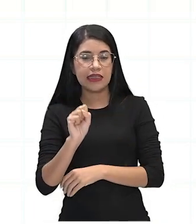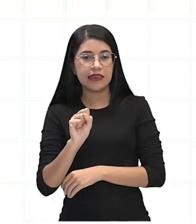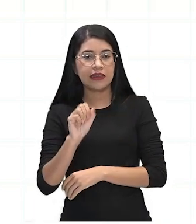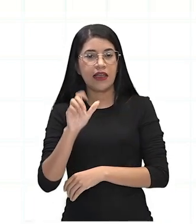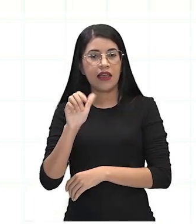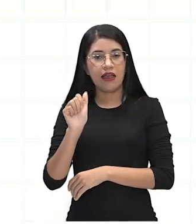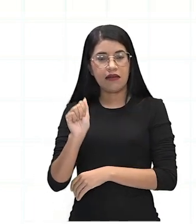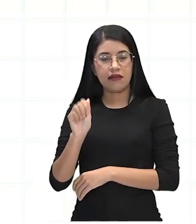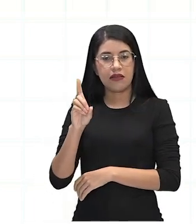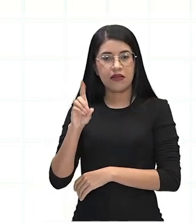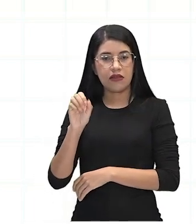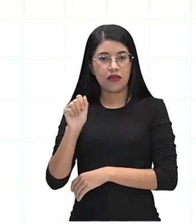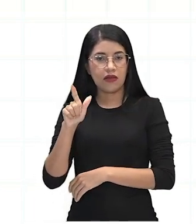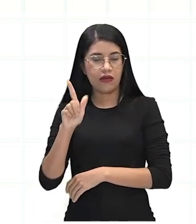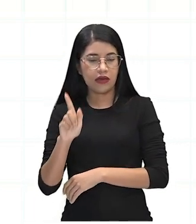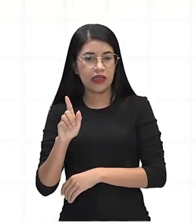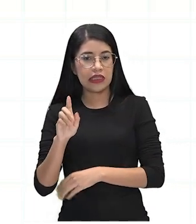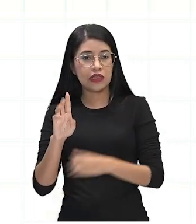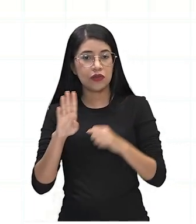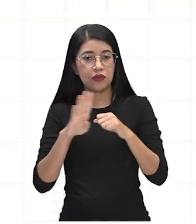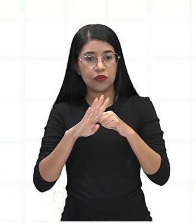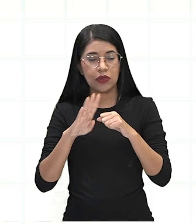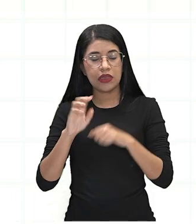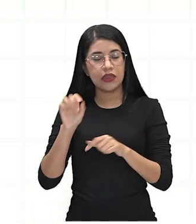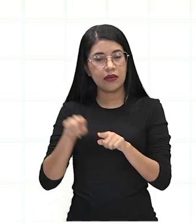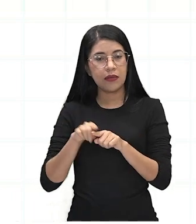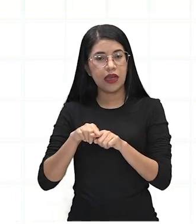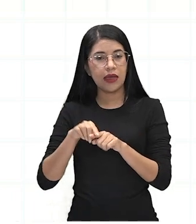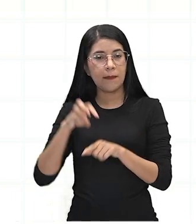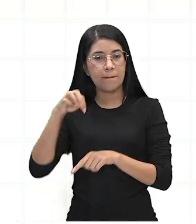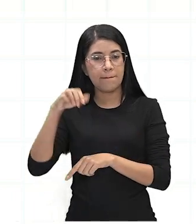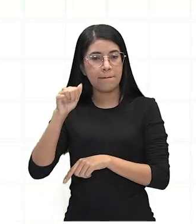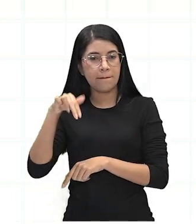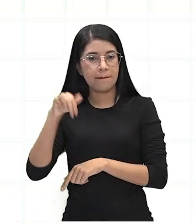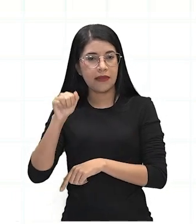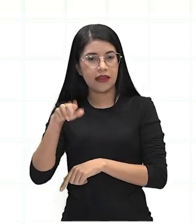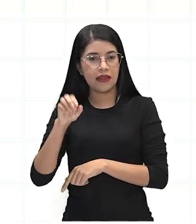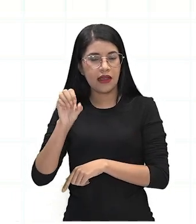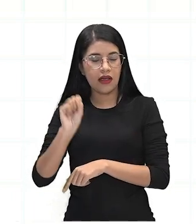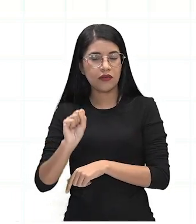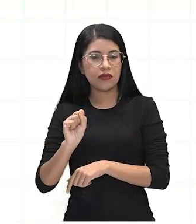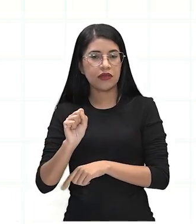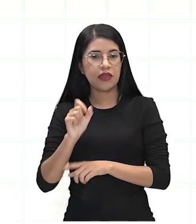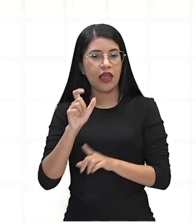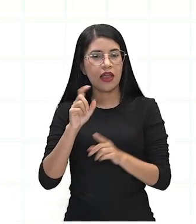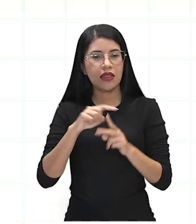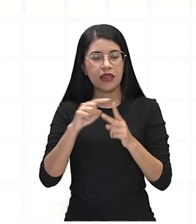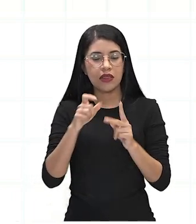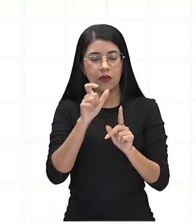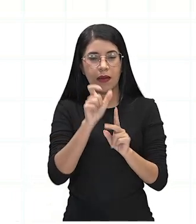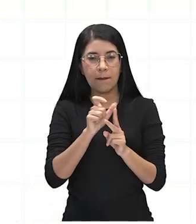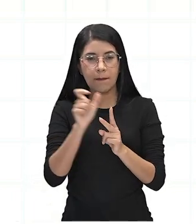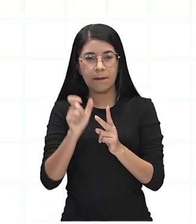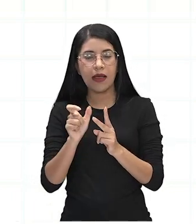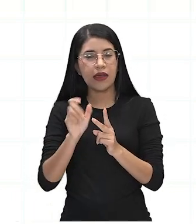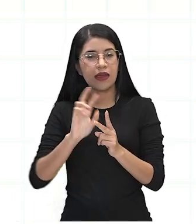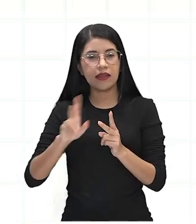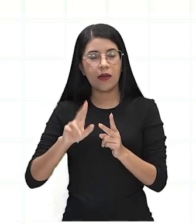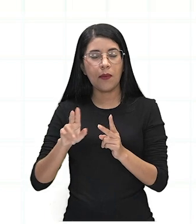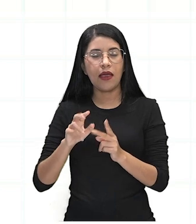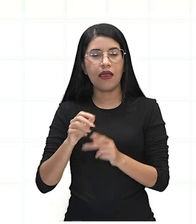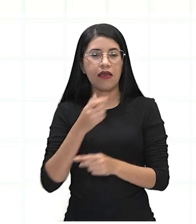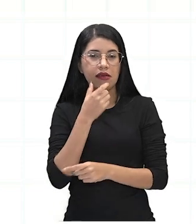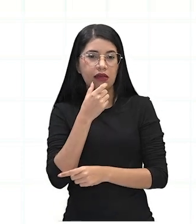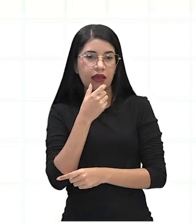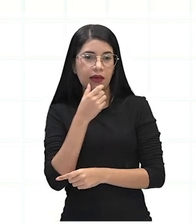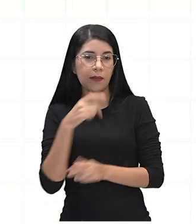2 substantivos que não são pessoas. Isso tem na língua inglesa, essa diferença no uso dos